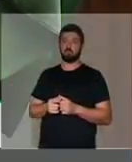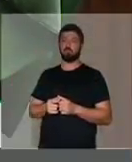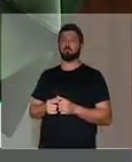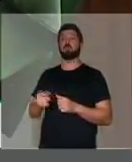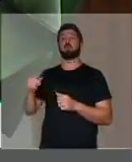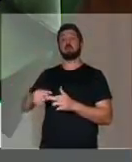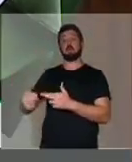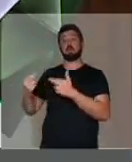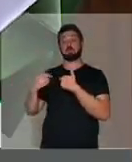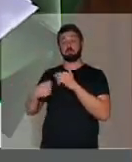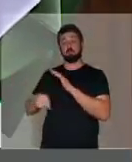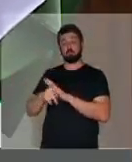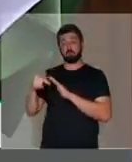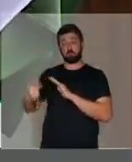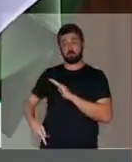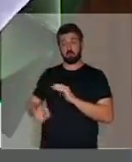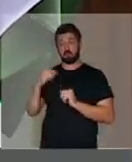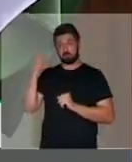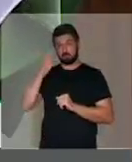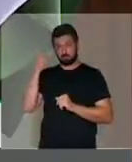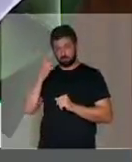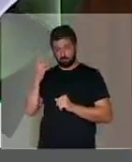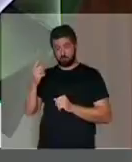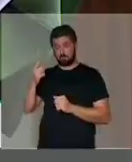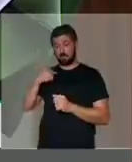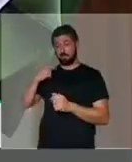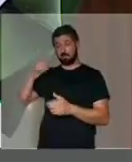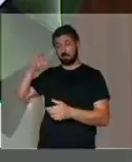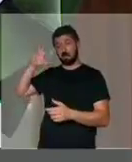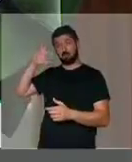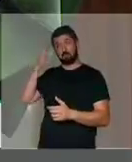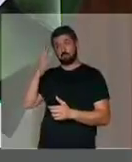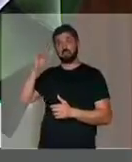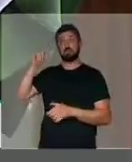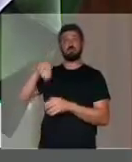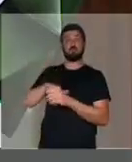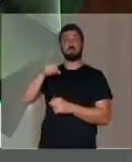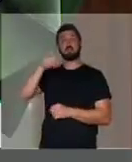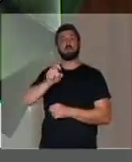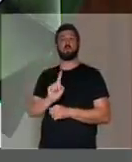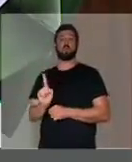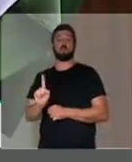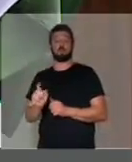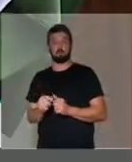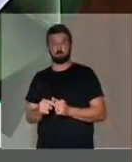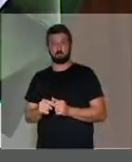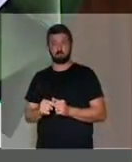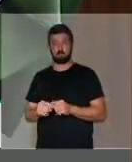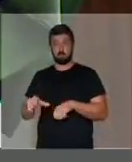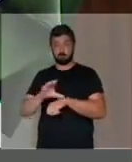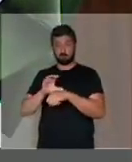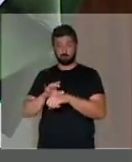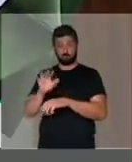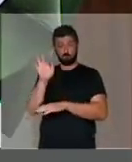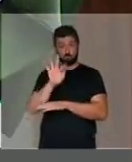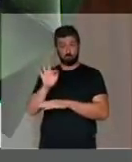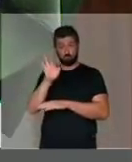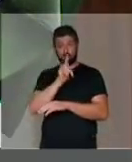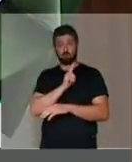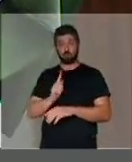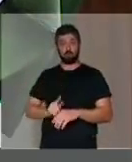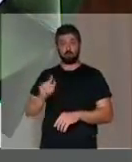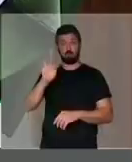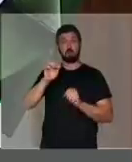escrutínio parlamentar acerca dessa grave medida. No que tange à constitucionalidade formal, compete à